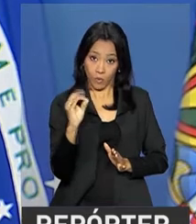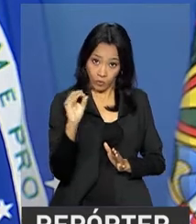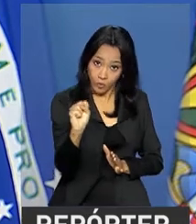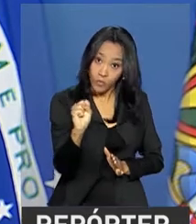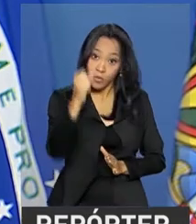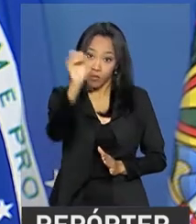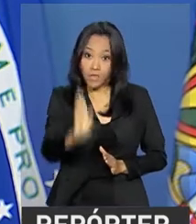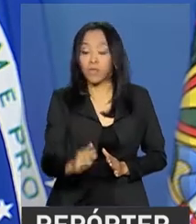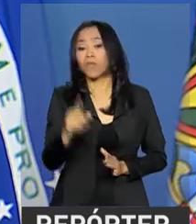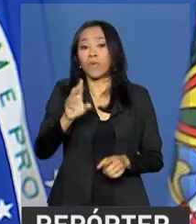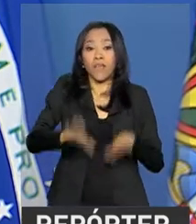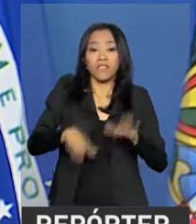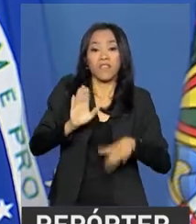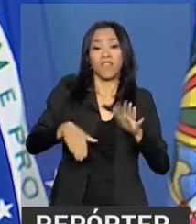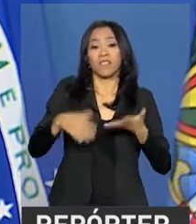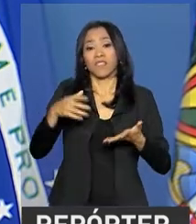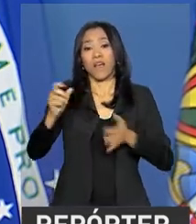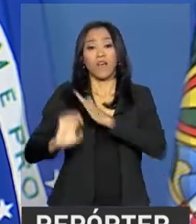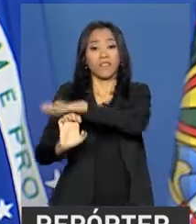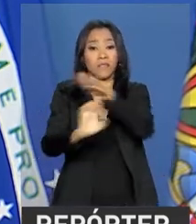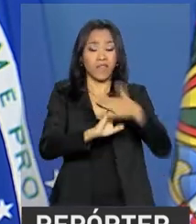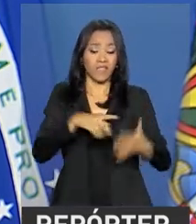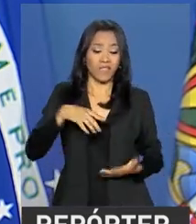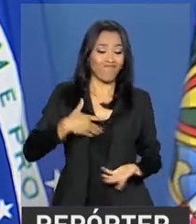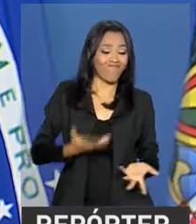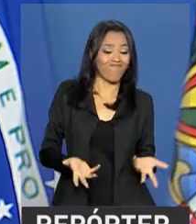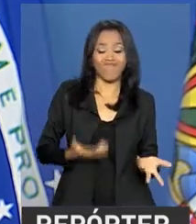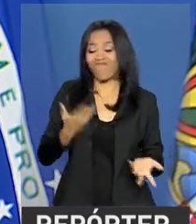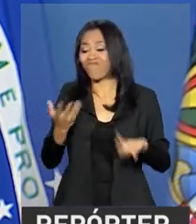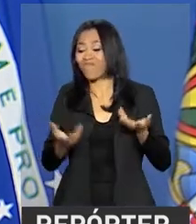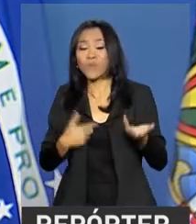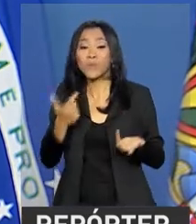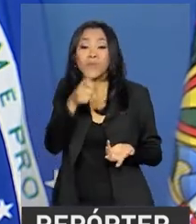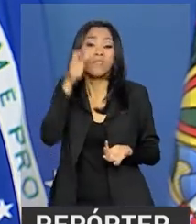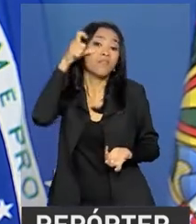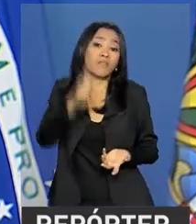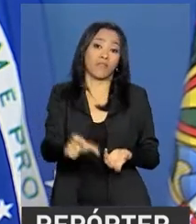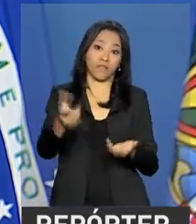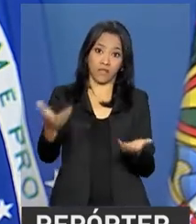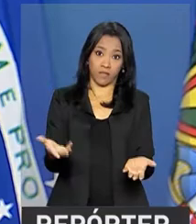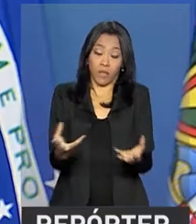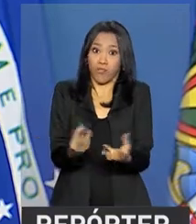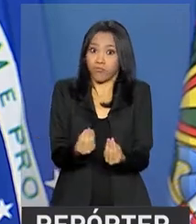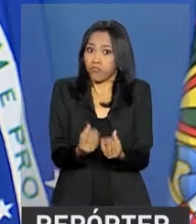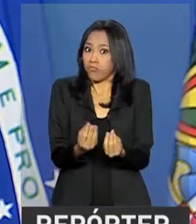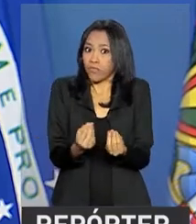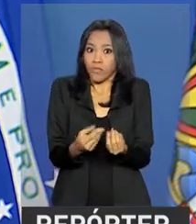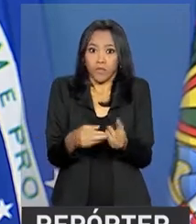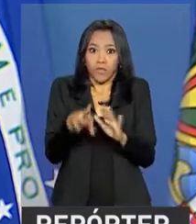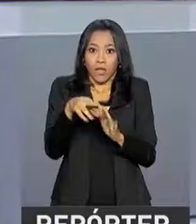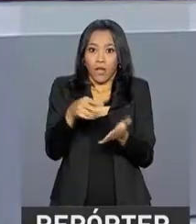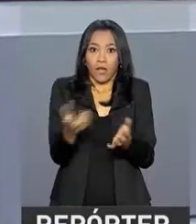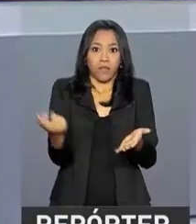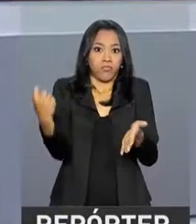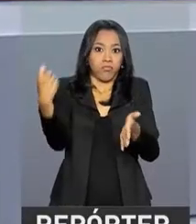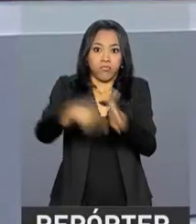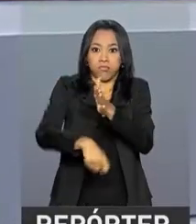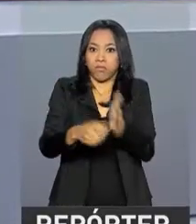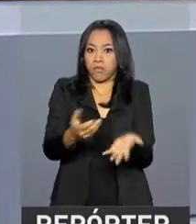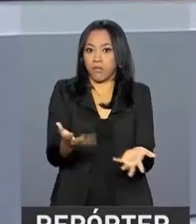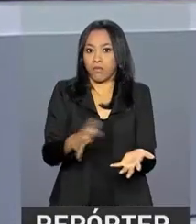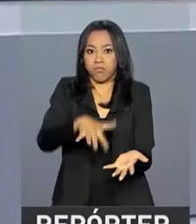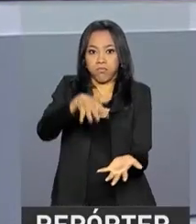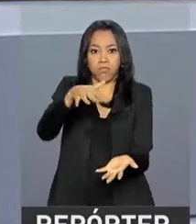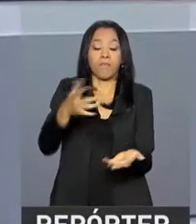vezes desestimulante das aplicações dos investimentos sejam nacionais ou estrangeiros o